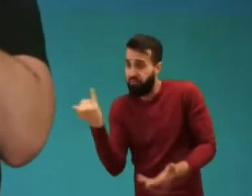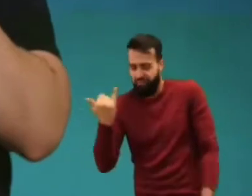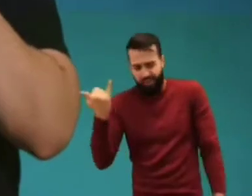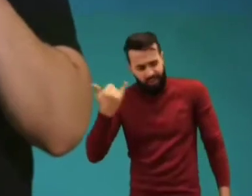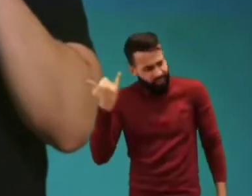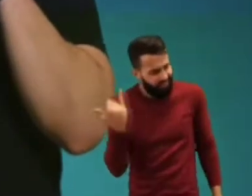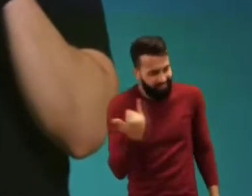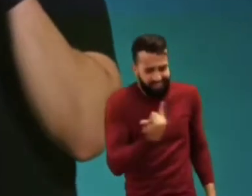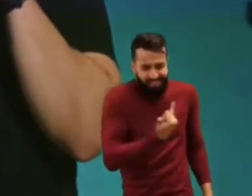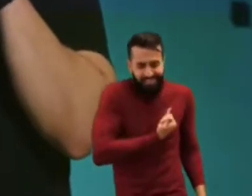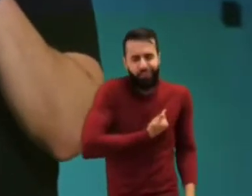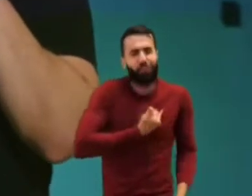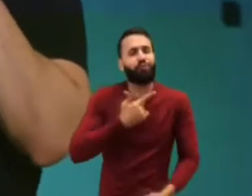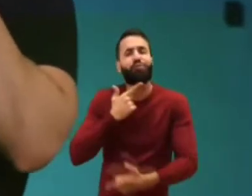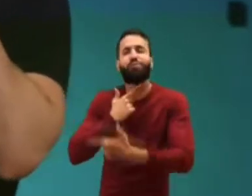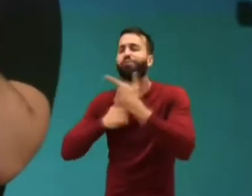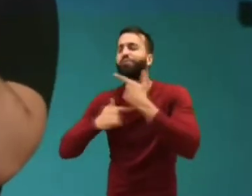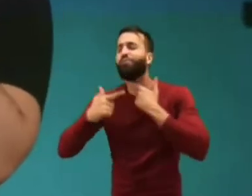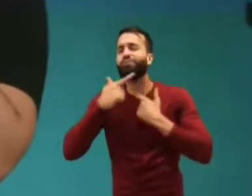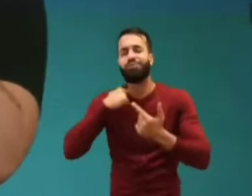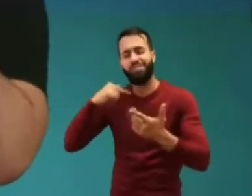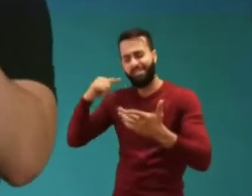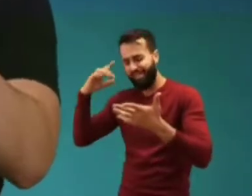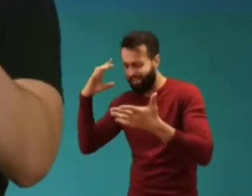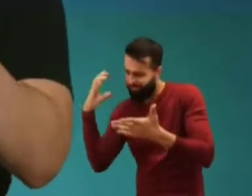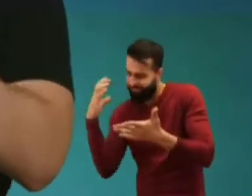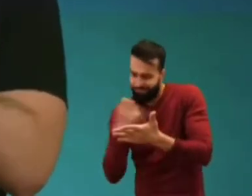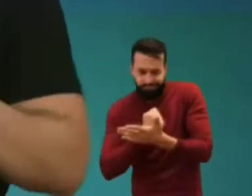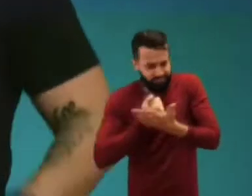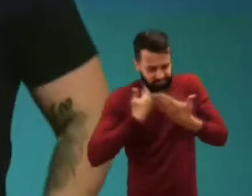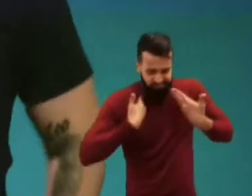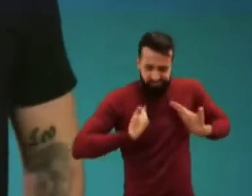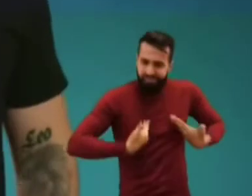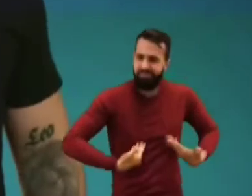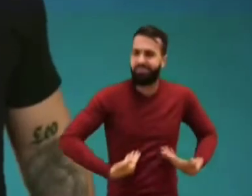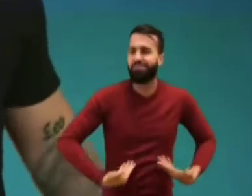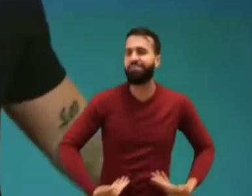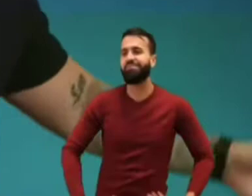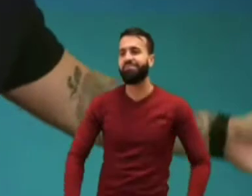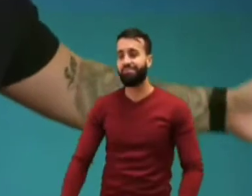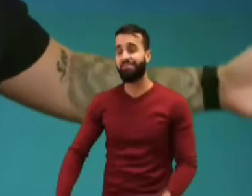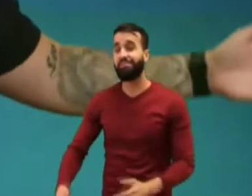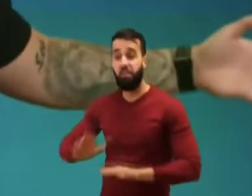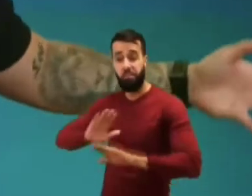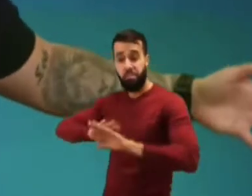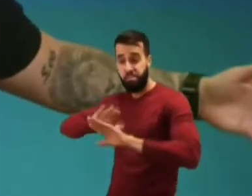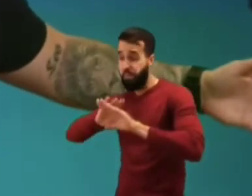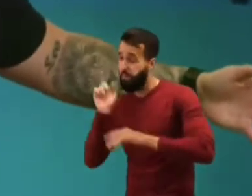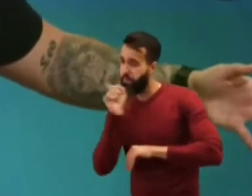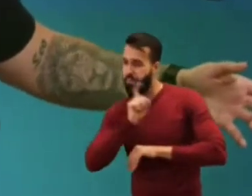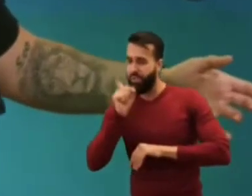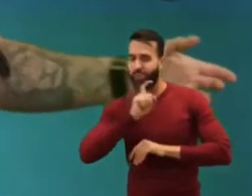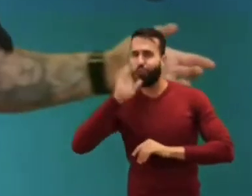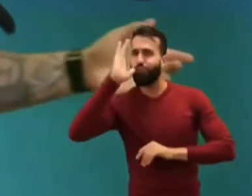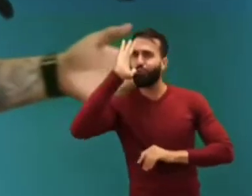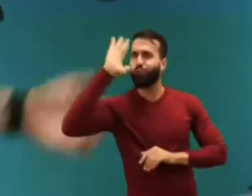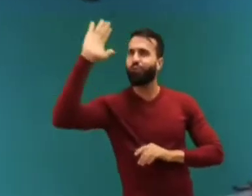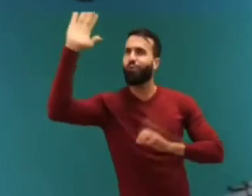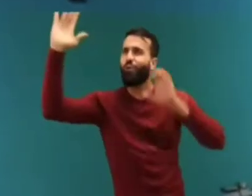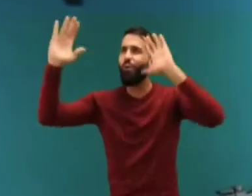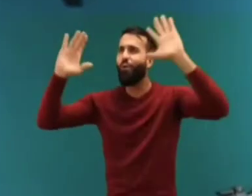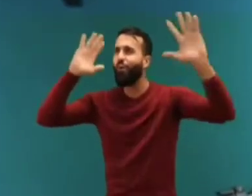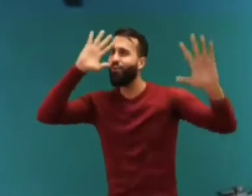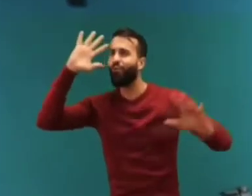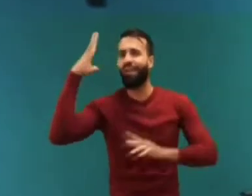que você mais quis. E mente que eu sou o sonho lindo que você